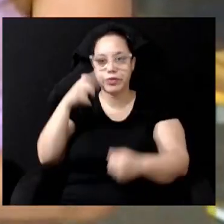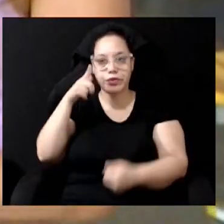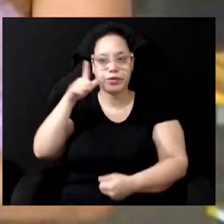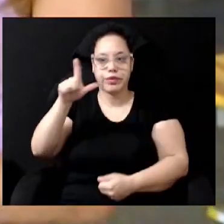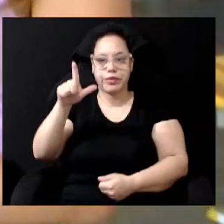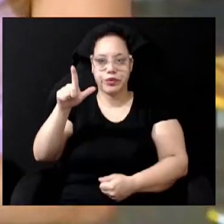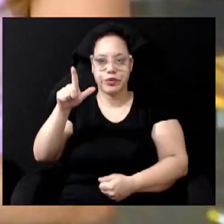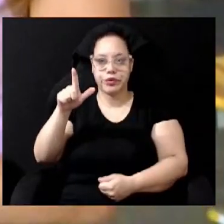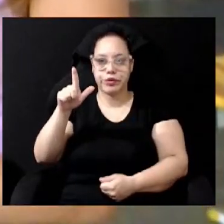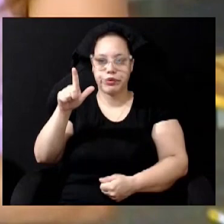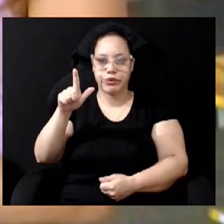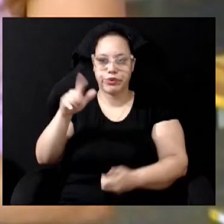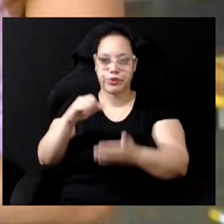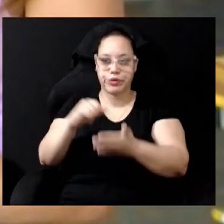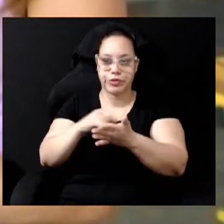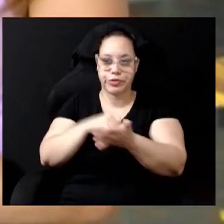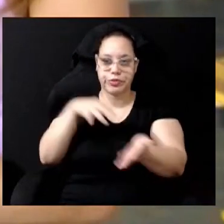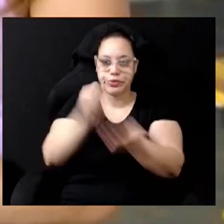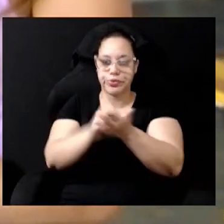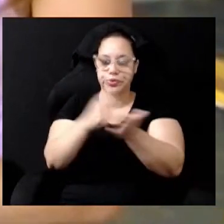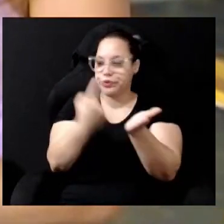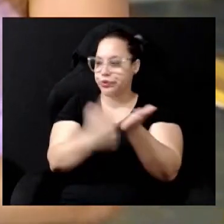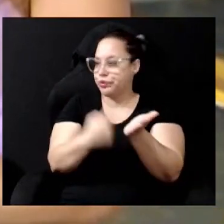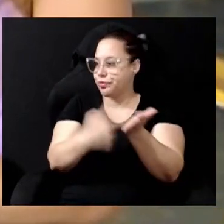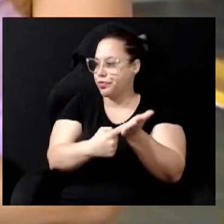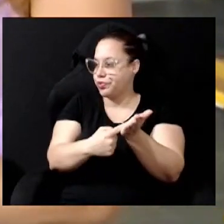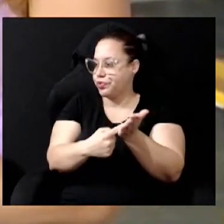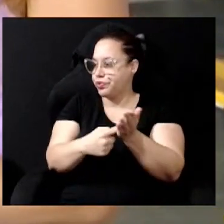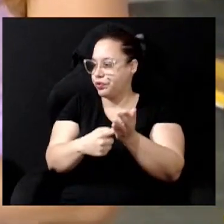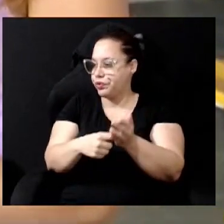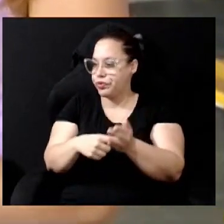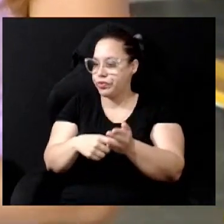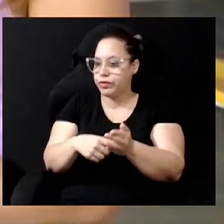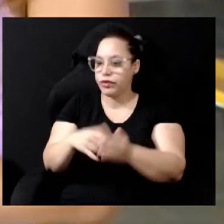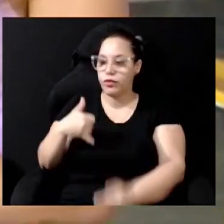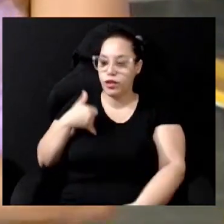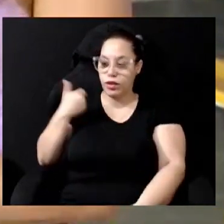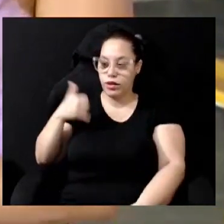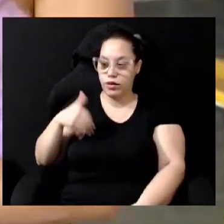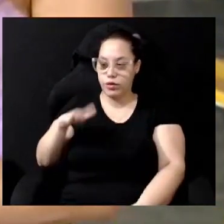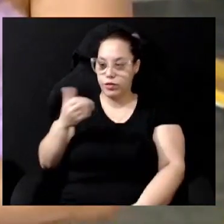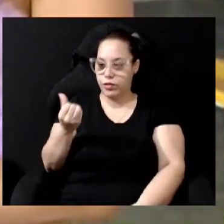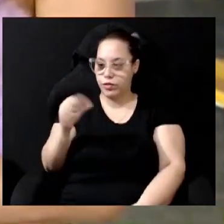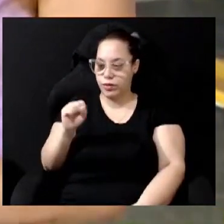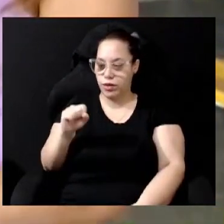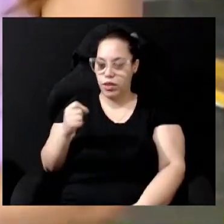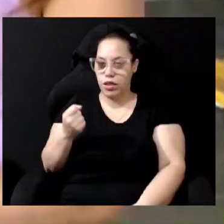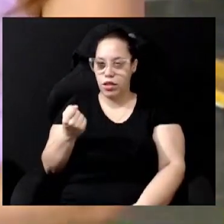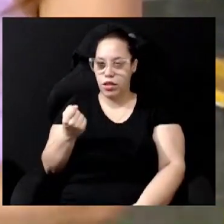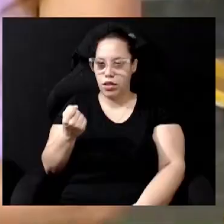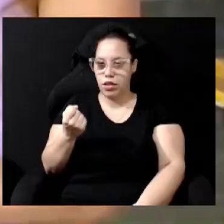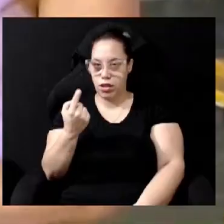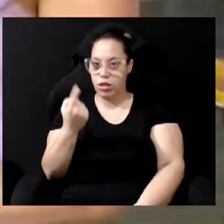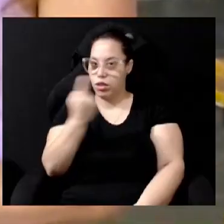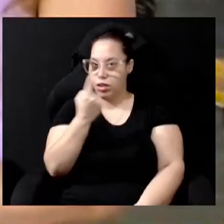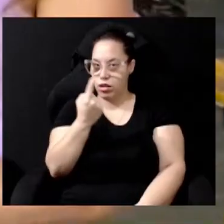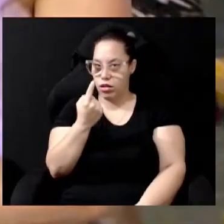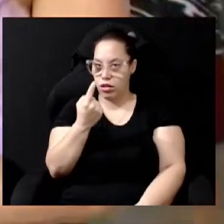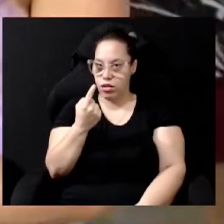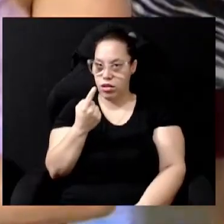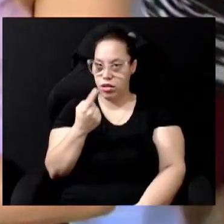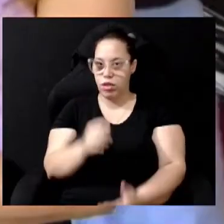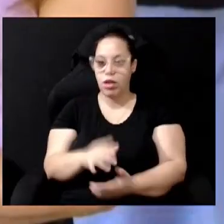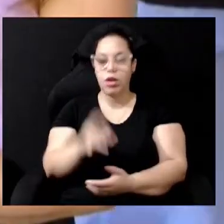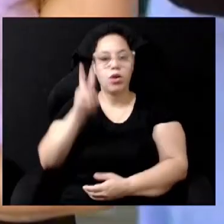realizar o agendamento. Tem que ser maior de 18 anos, né? E pode ser mais de um animal? Isso, é maior de 18 anos, bem